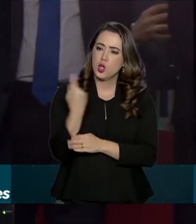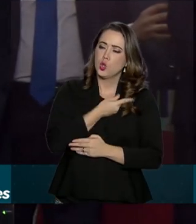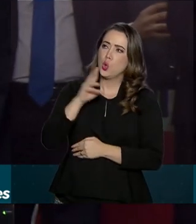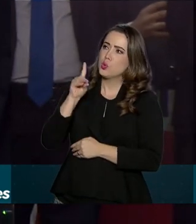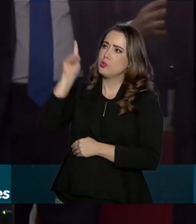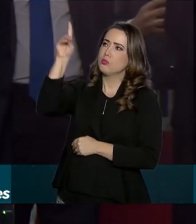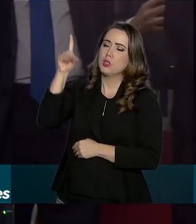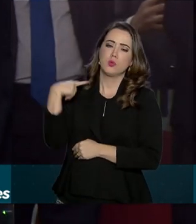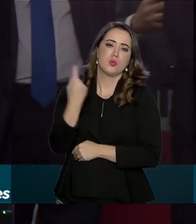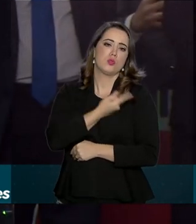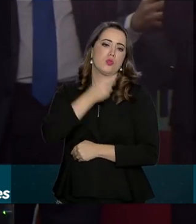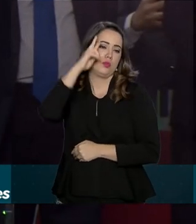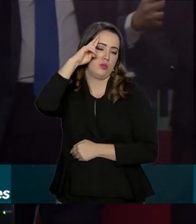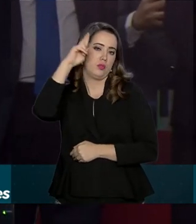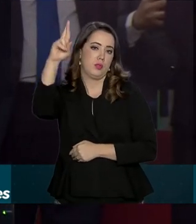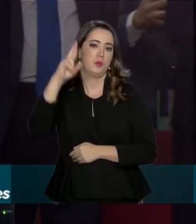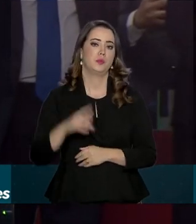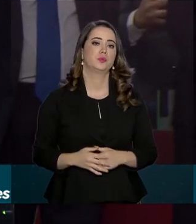Senhor.